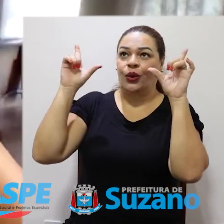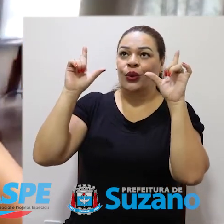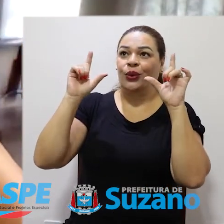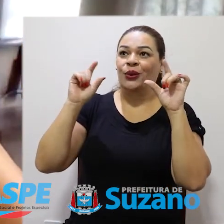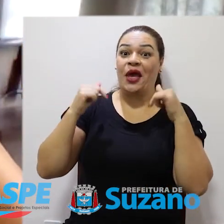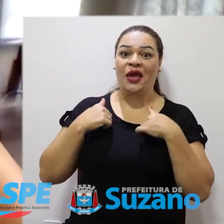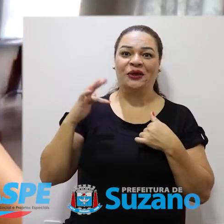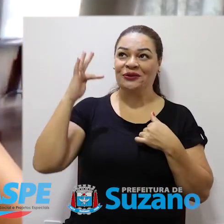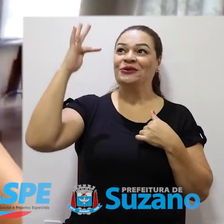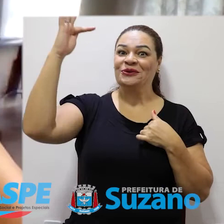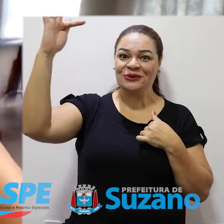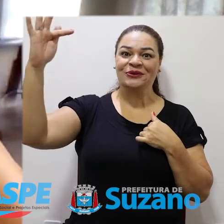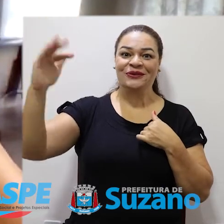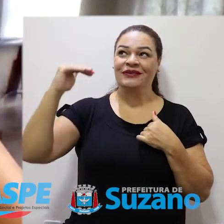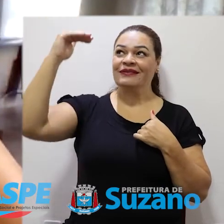cresço.